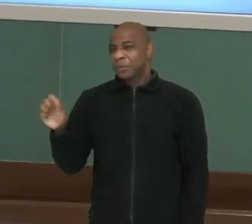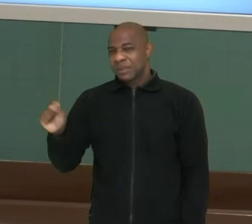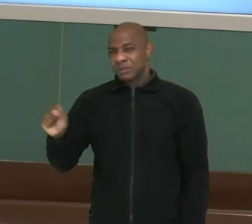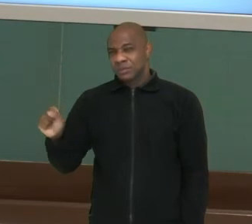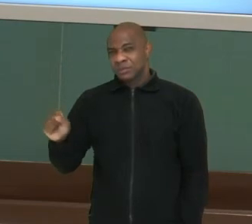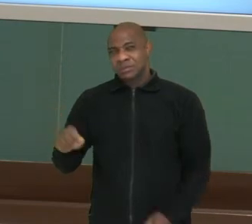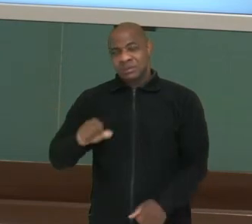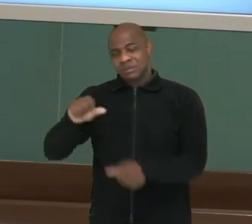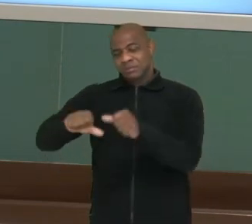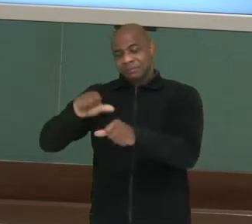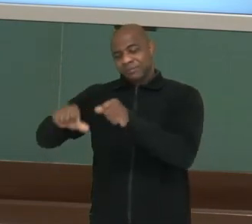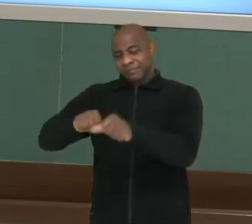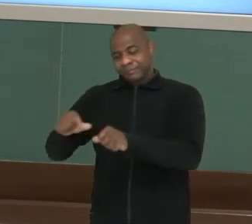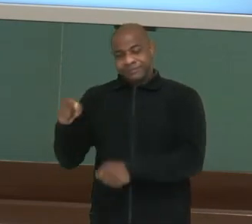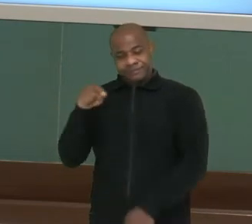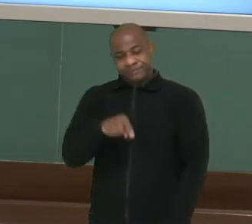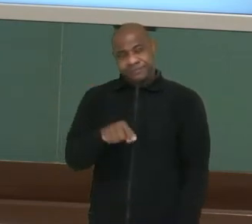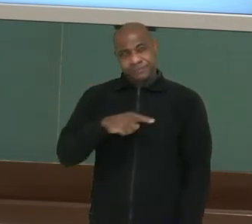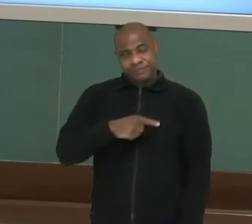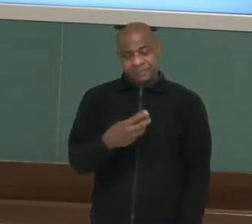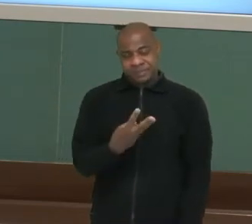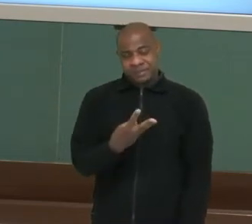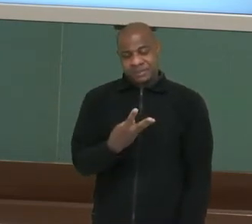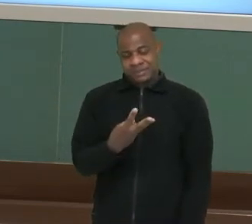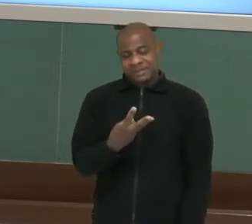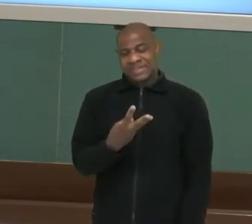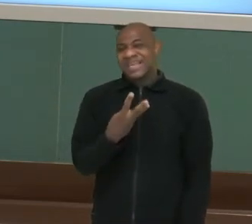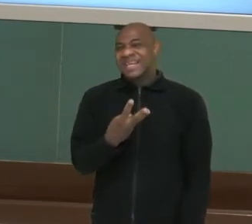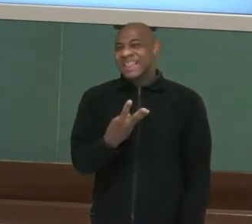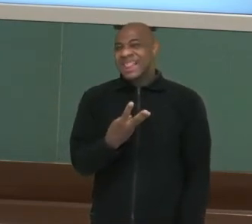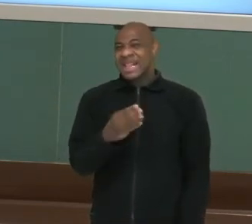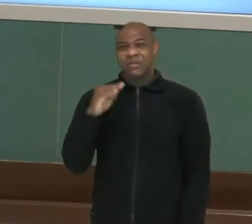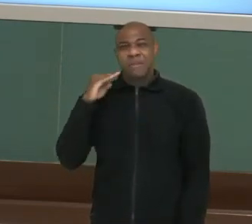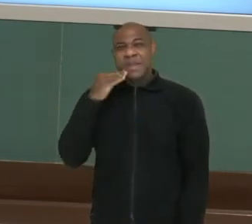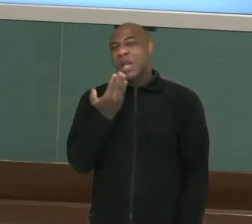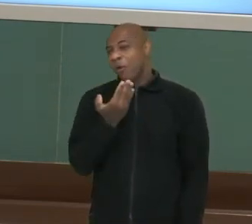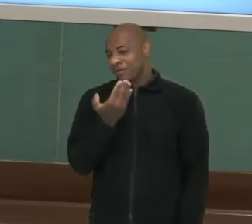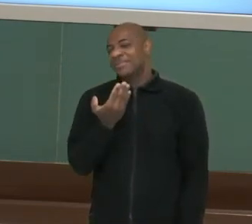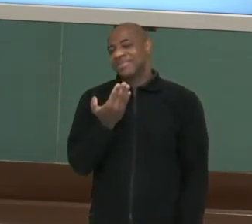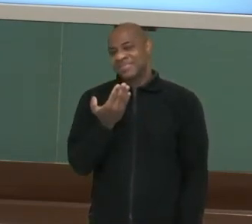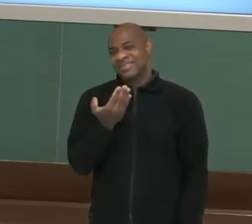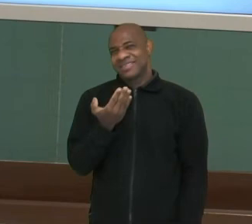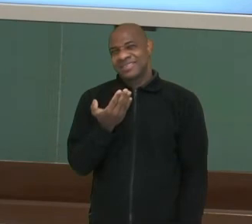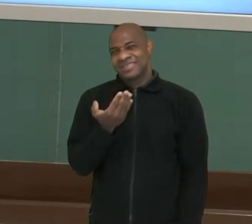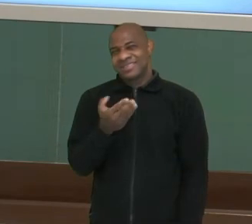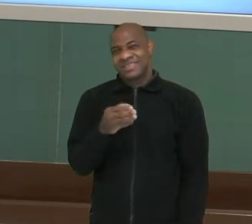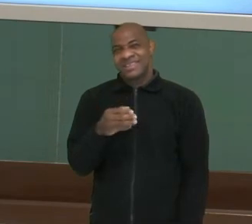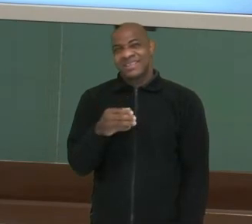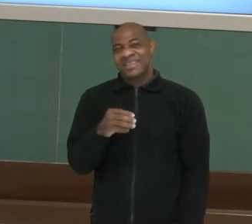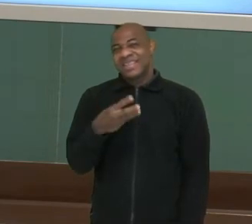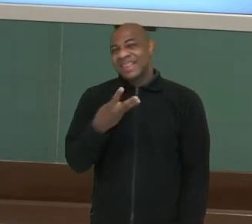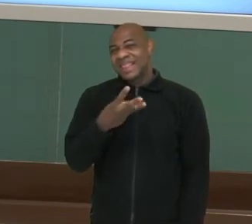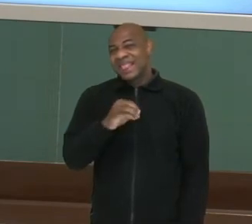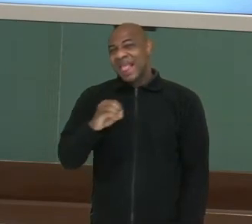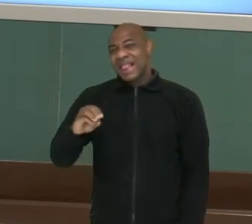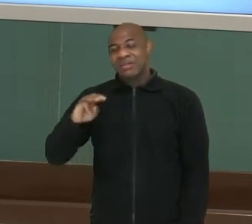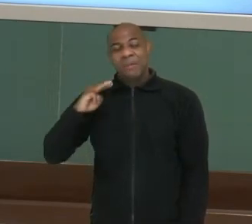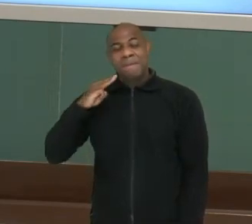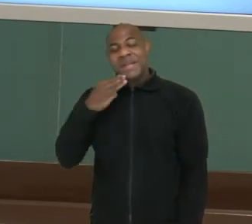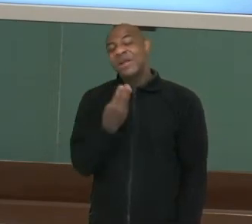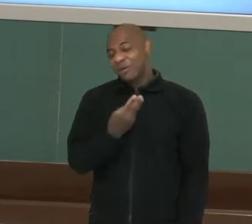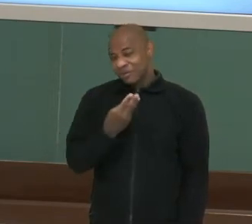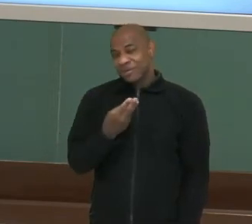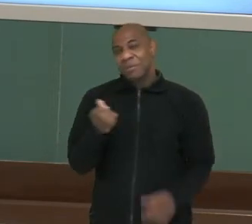então transformando nós vamos ter 300 milhões de metros por segundo. Milhões, pessoal, lembre-se, 300 milhões você